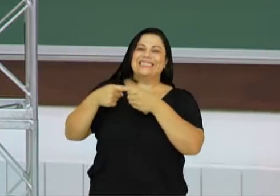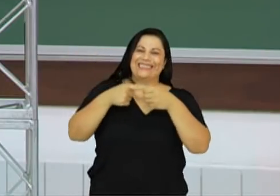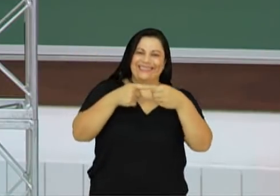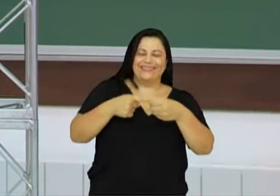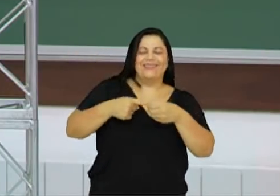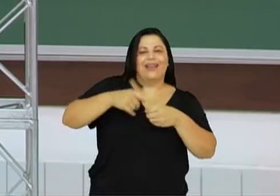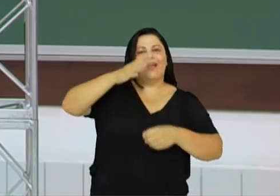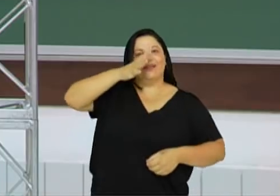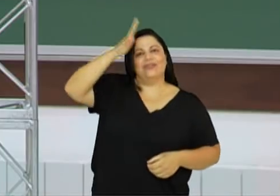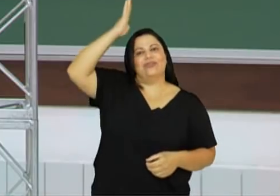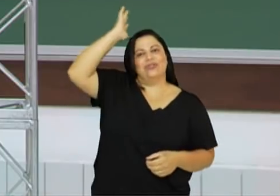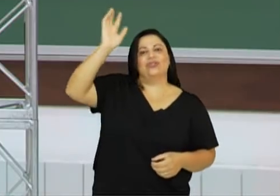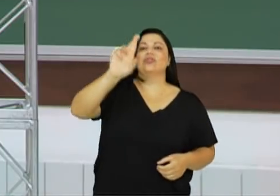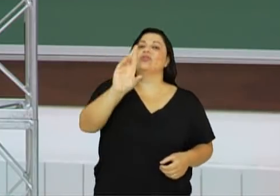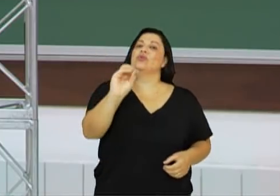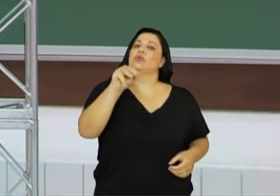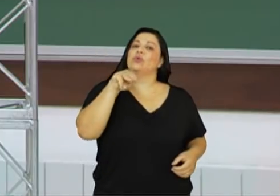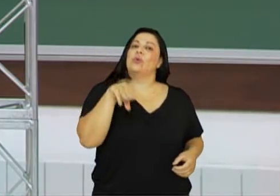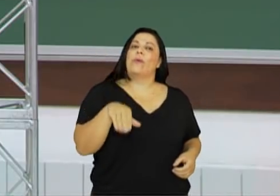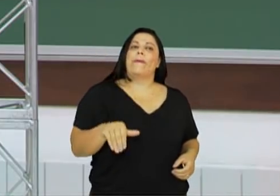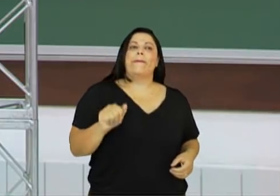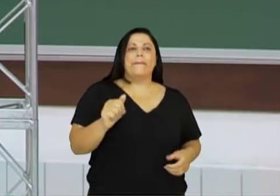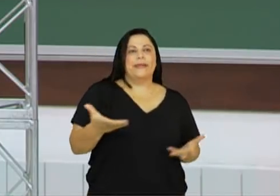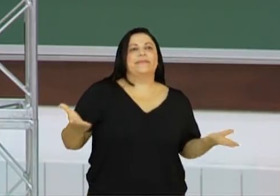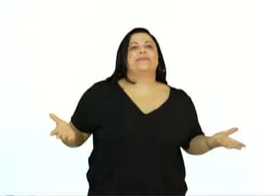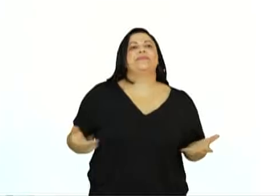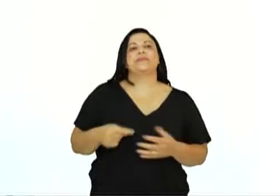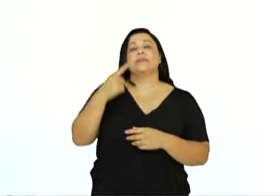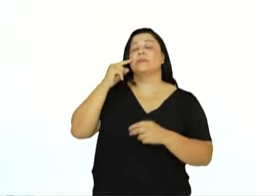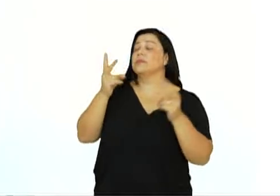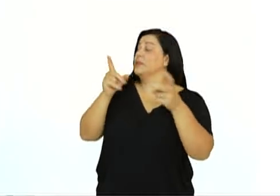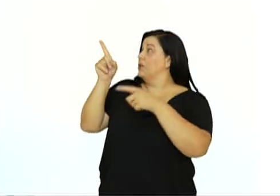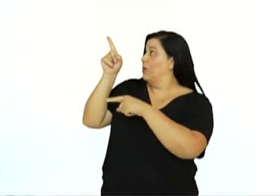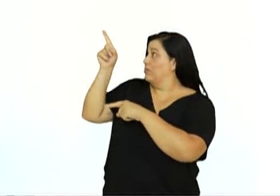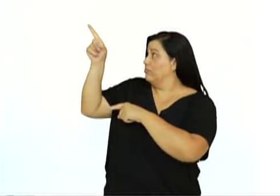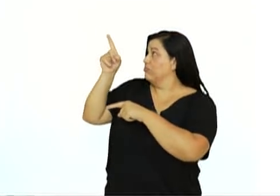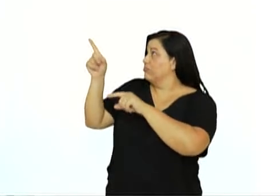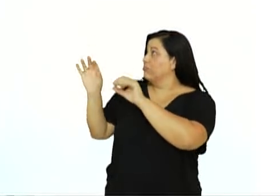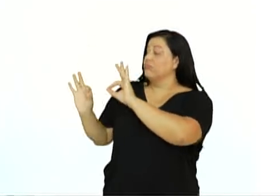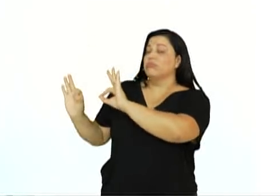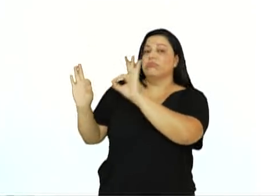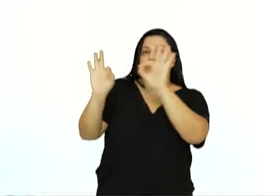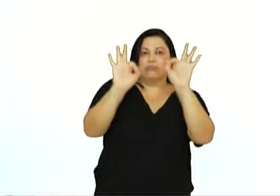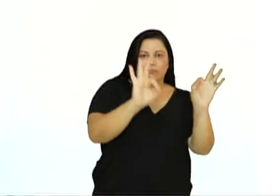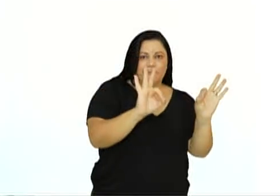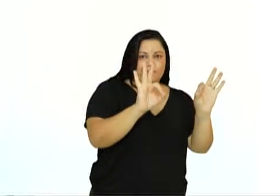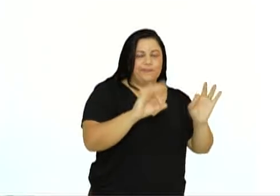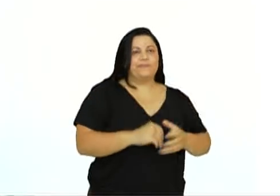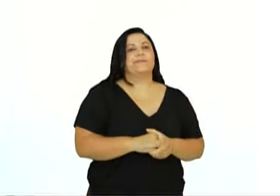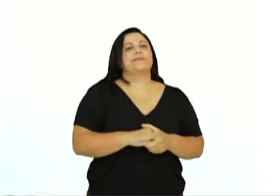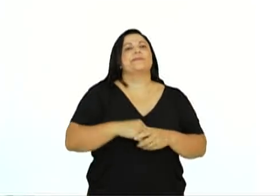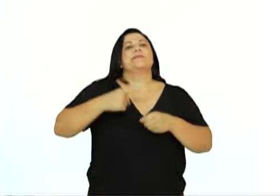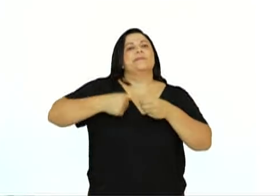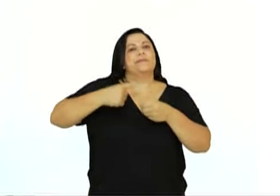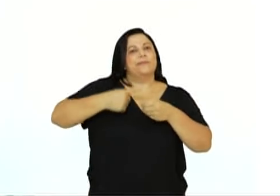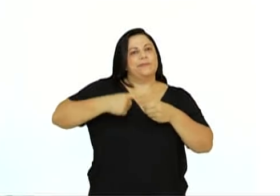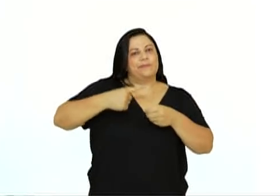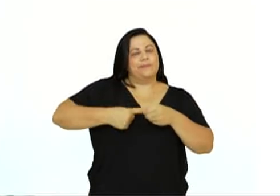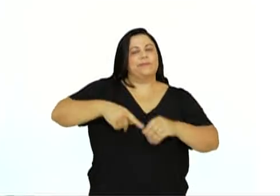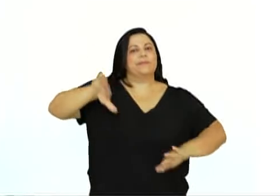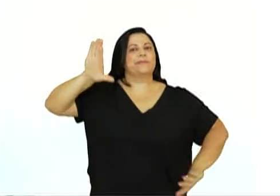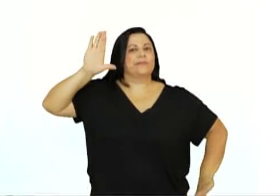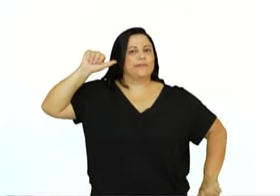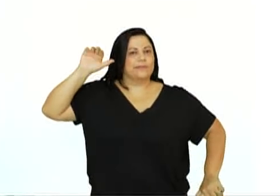Então esses eram os aquedutos, né? Trago aqui para vocês um aqueduto da cidade de Segóia, na Espanha.